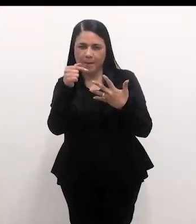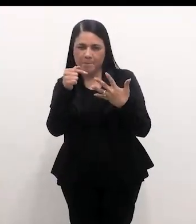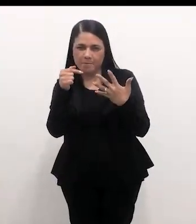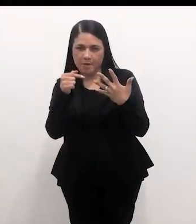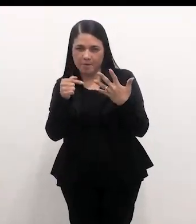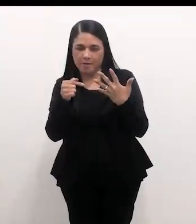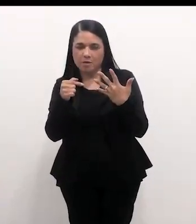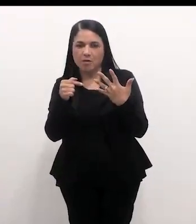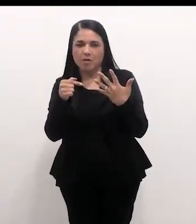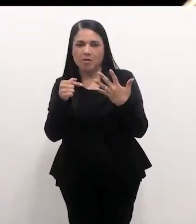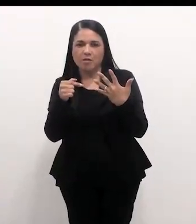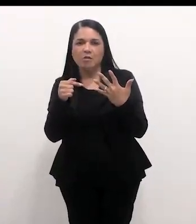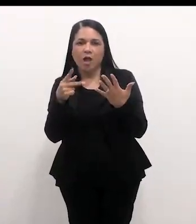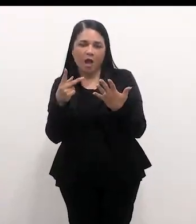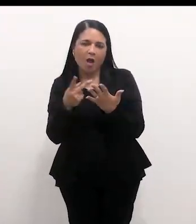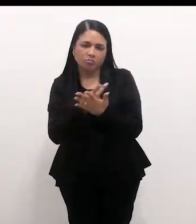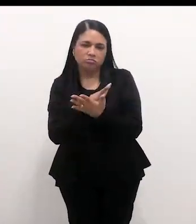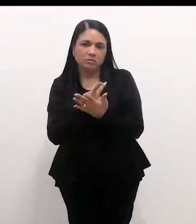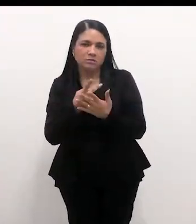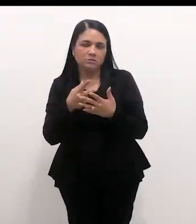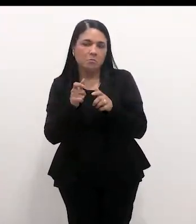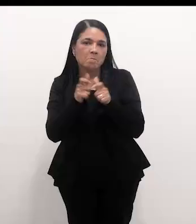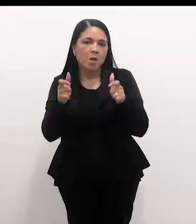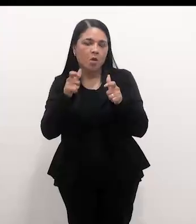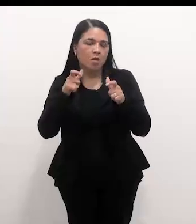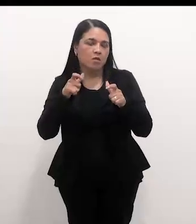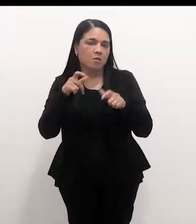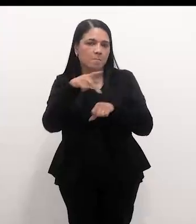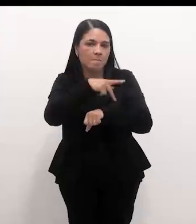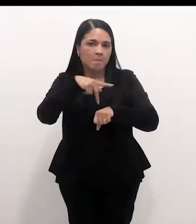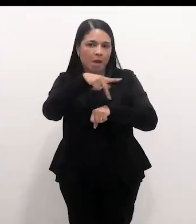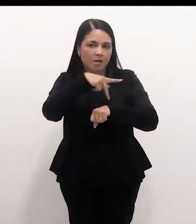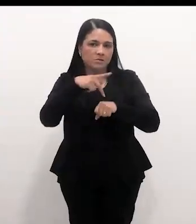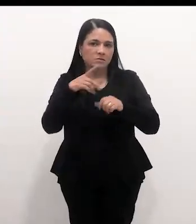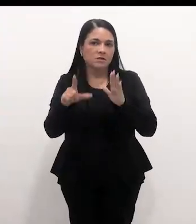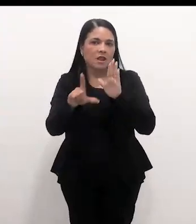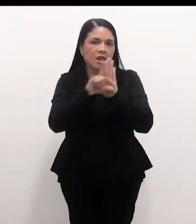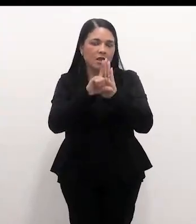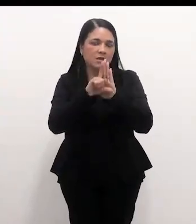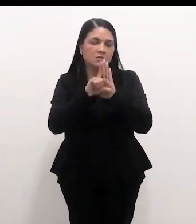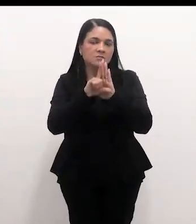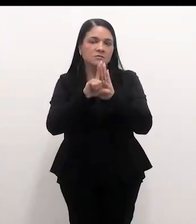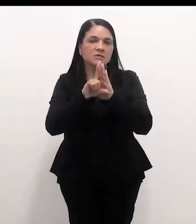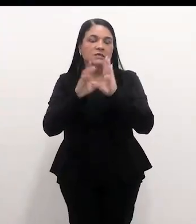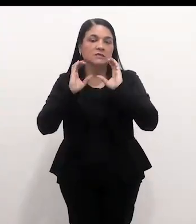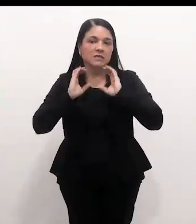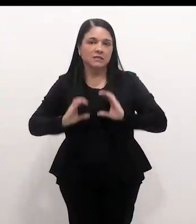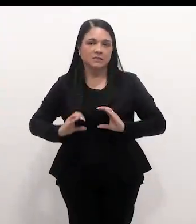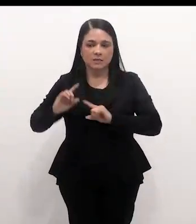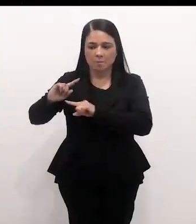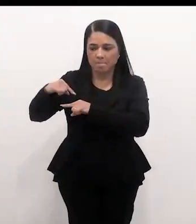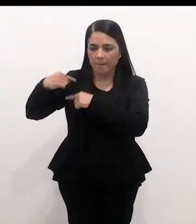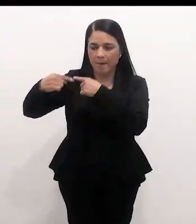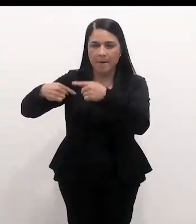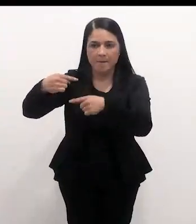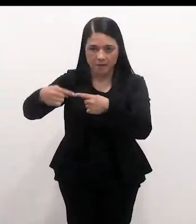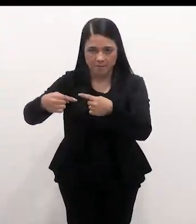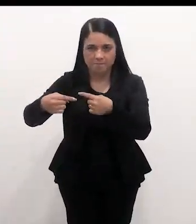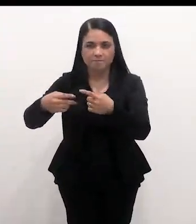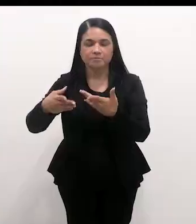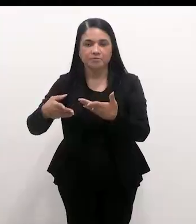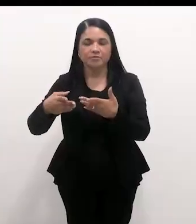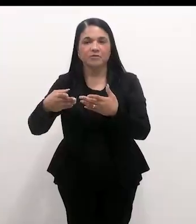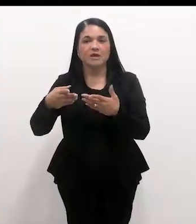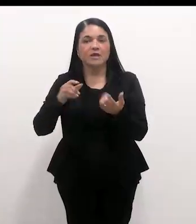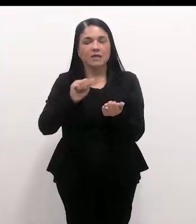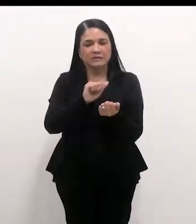perfeccionar alguns princípios que acontecem na maioria dos países que têm uma lei de cidadania para a descendência.